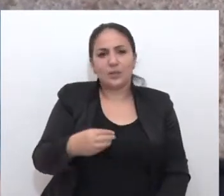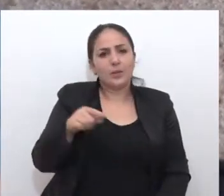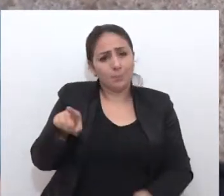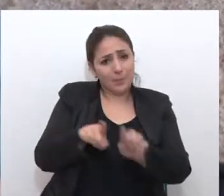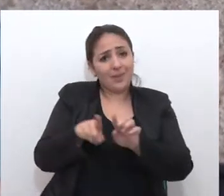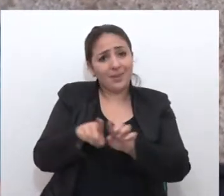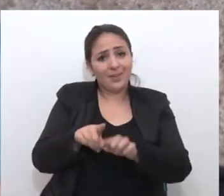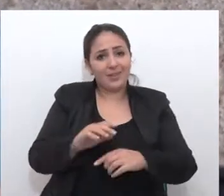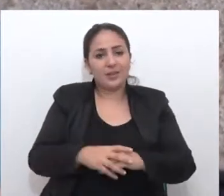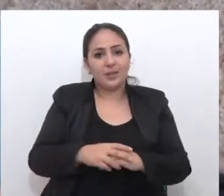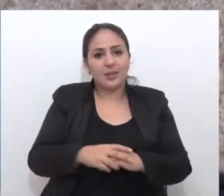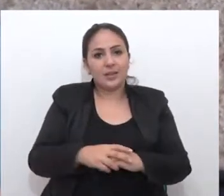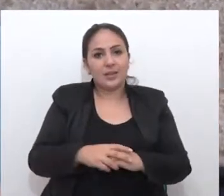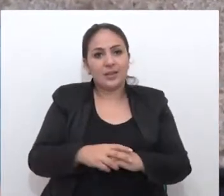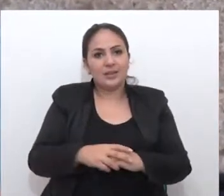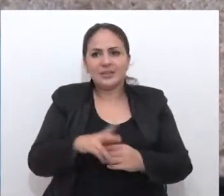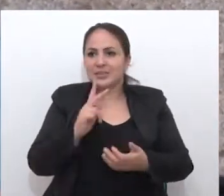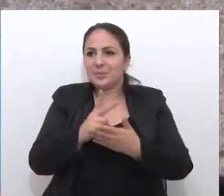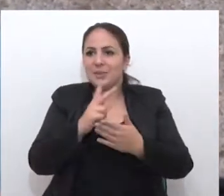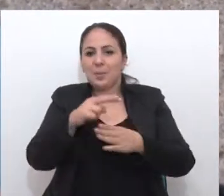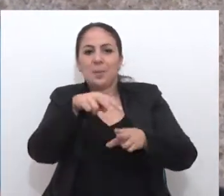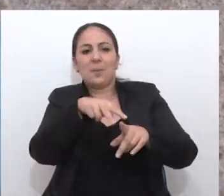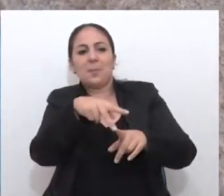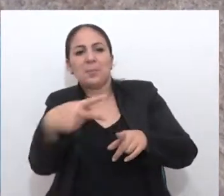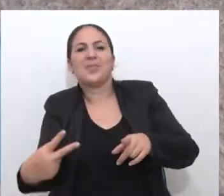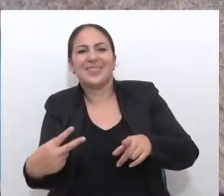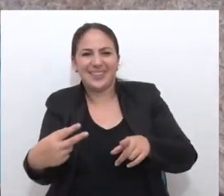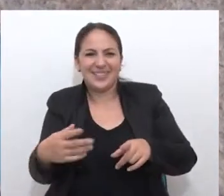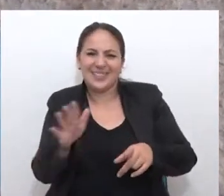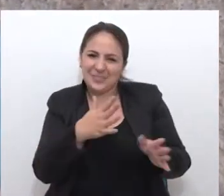domadores. Onde quer ele caía.